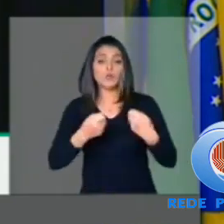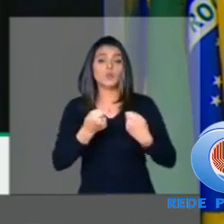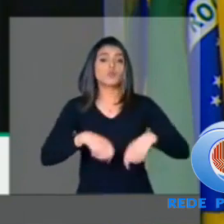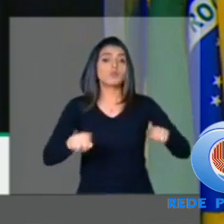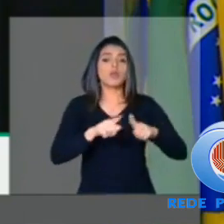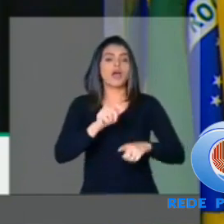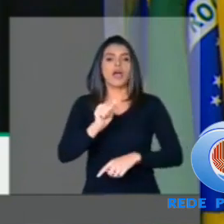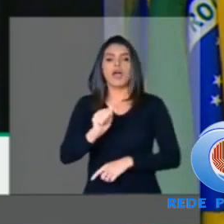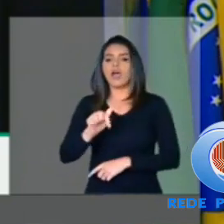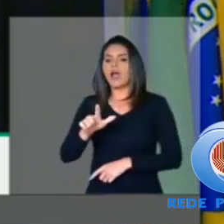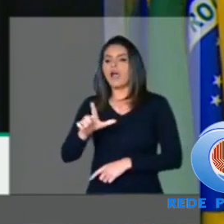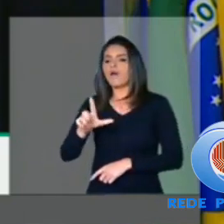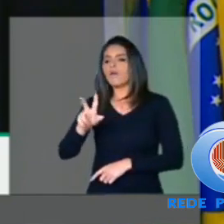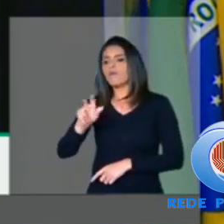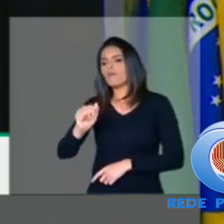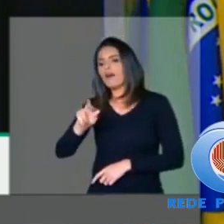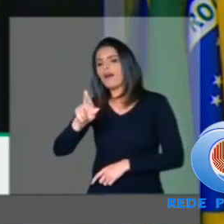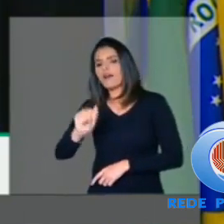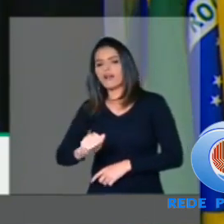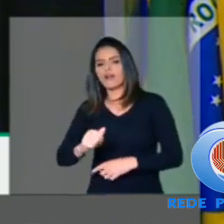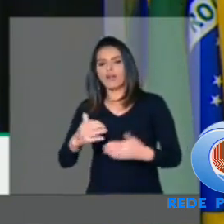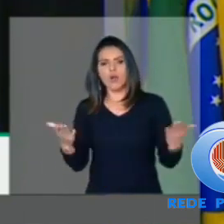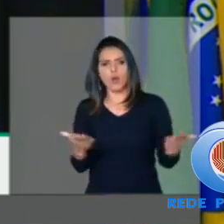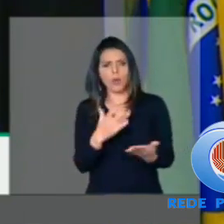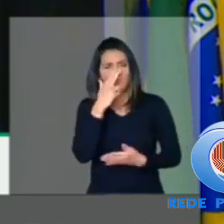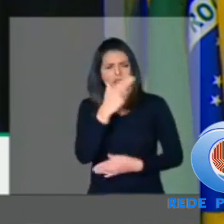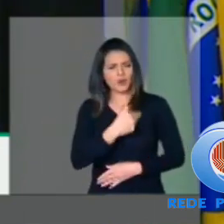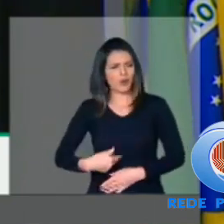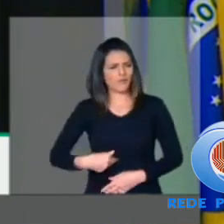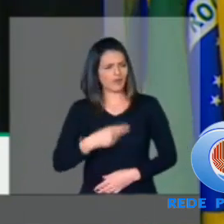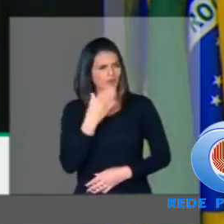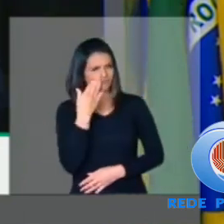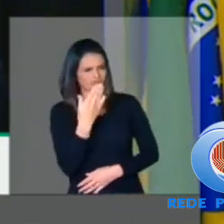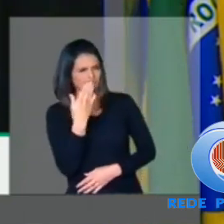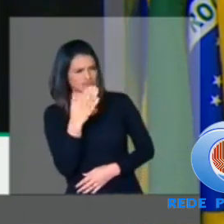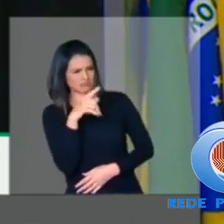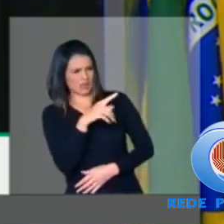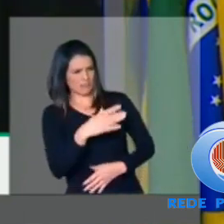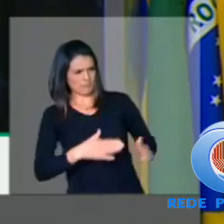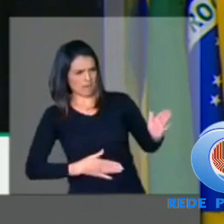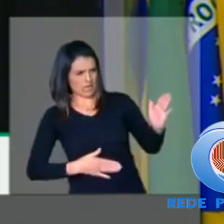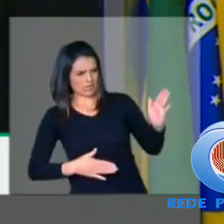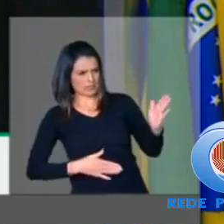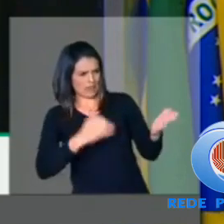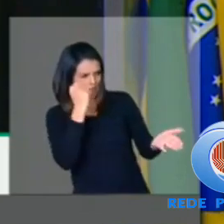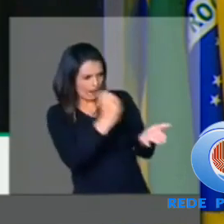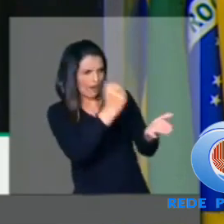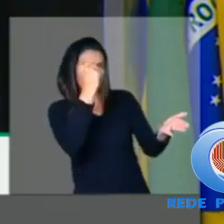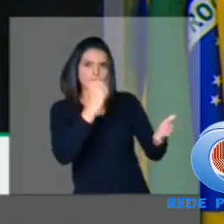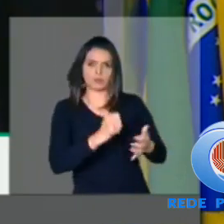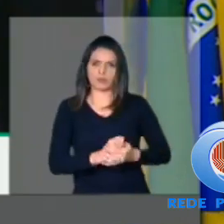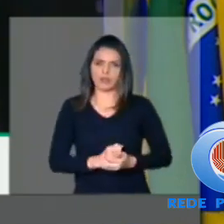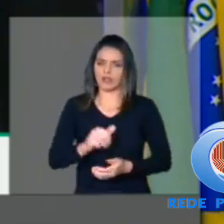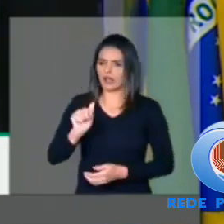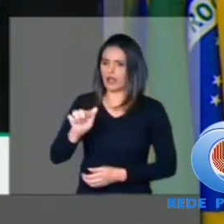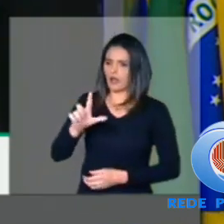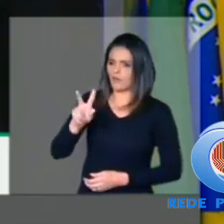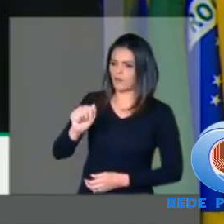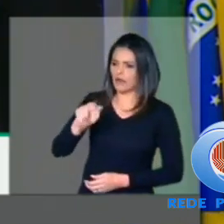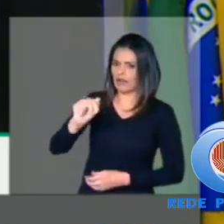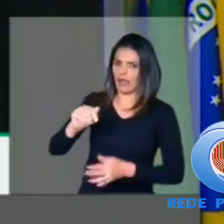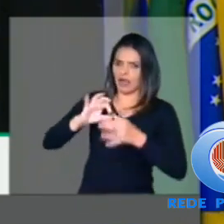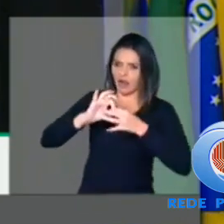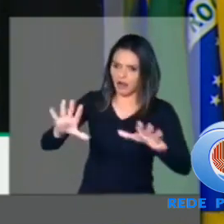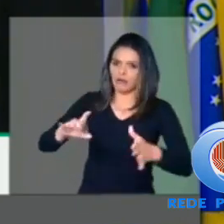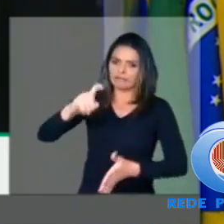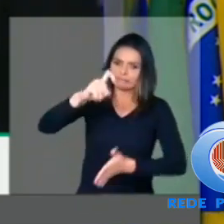pessoas são bandidas, precisa de carimbo, precisa de autenticação, de firma, de alvará, de taxa. É